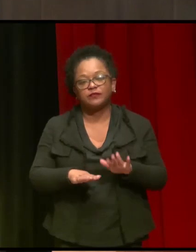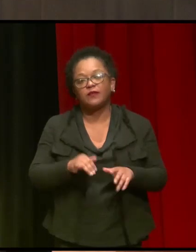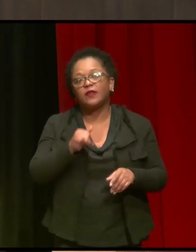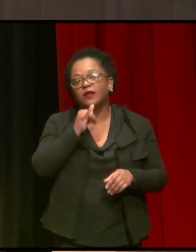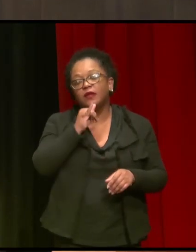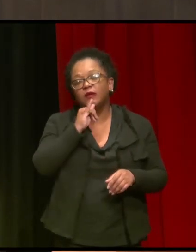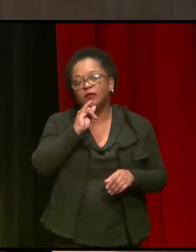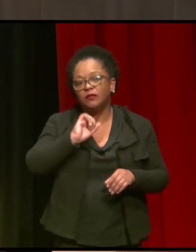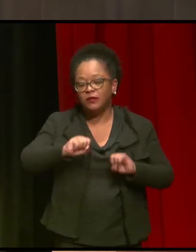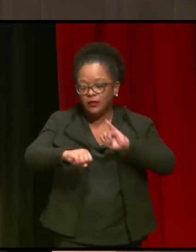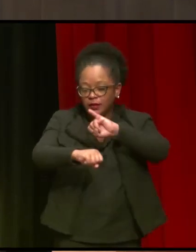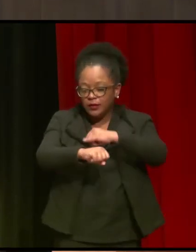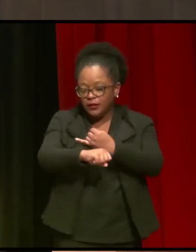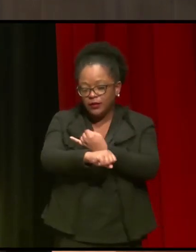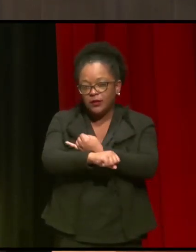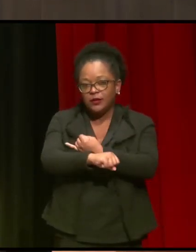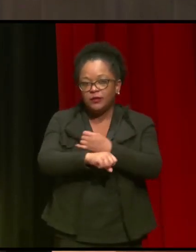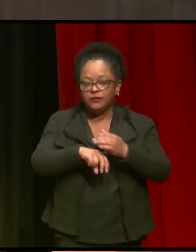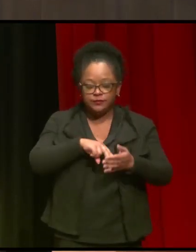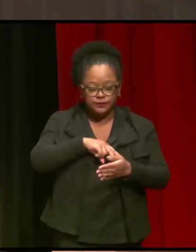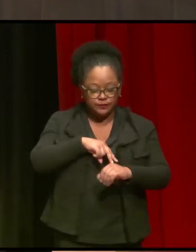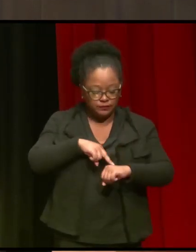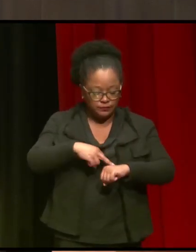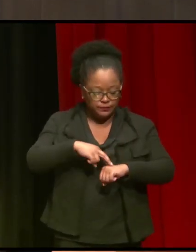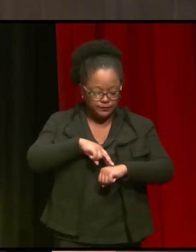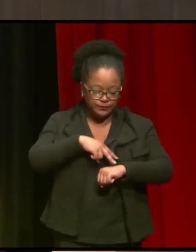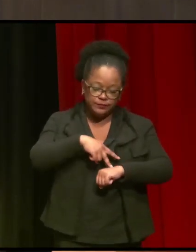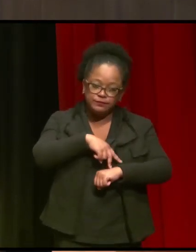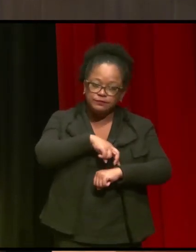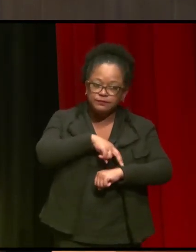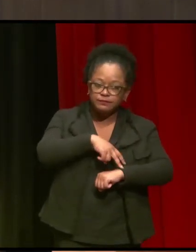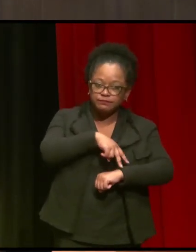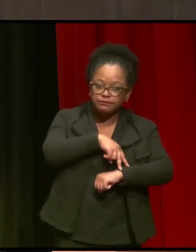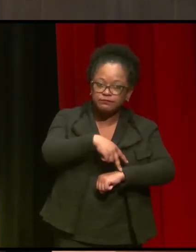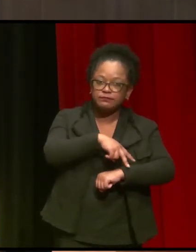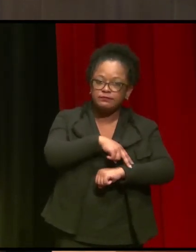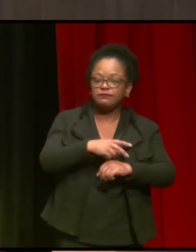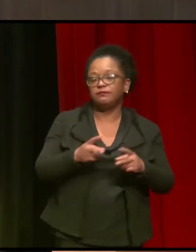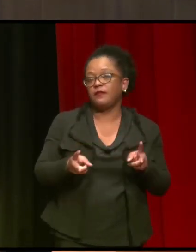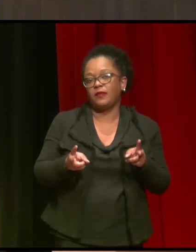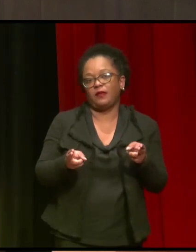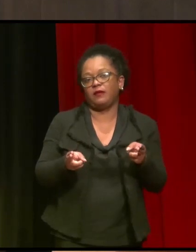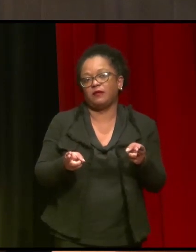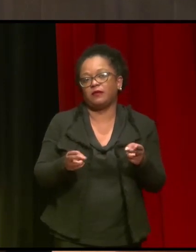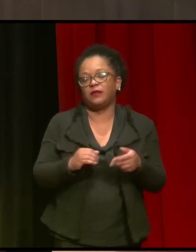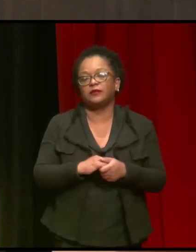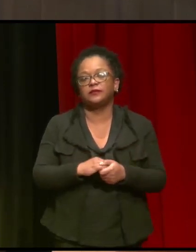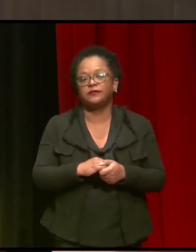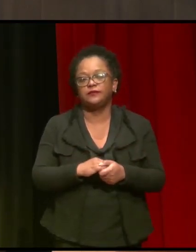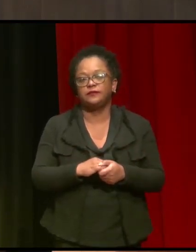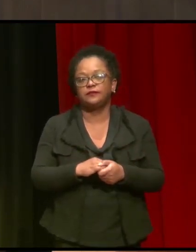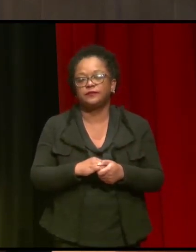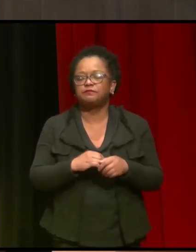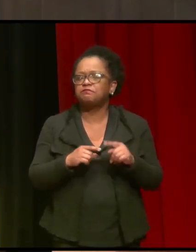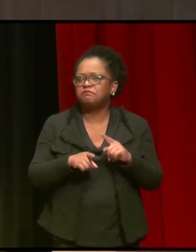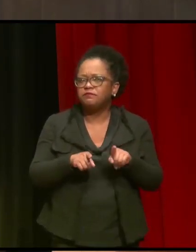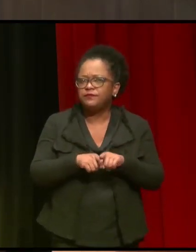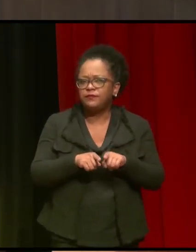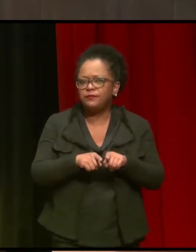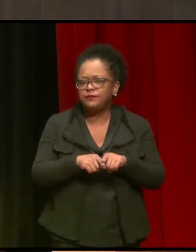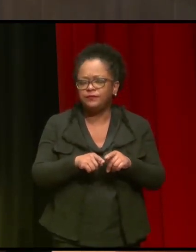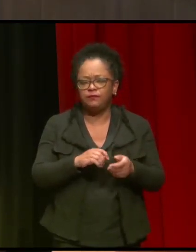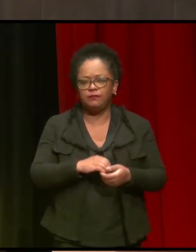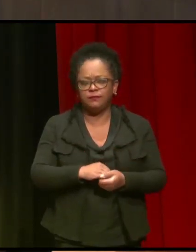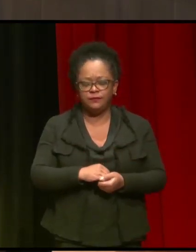Deus, né? Porque Deus deslocou, não, ele continuou servindo a Deus sendo manco. Quer dizer, não dá para relacionar sempre cura e fé, isso é